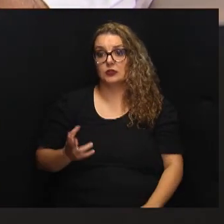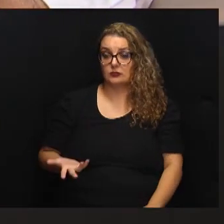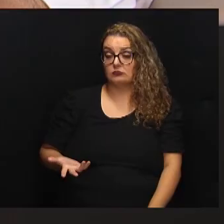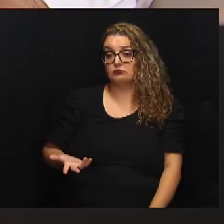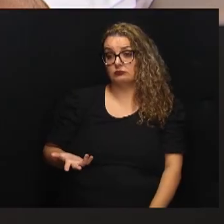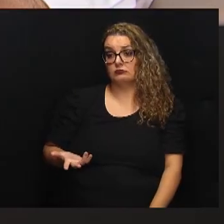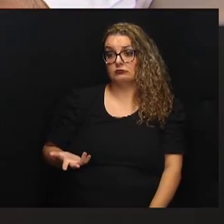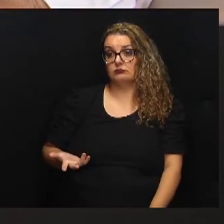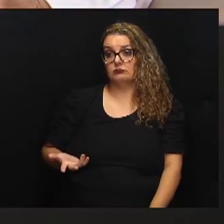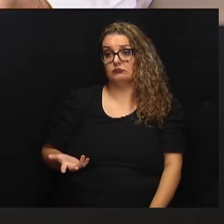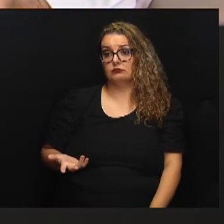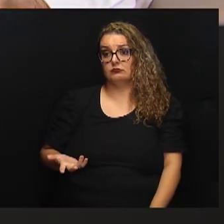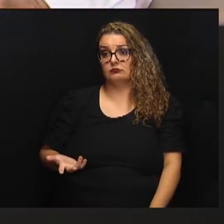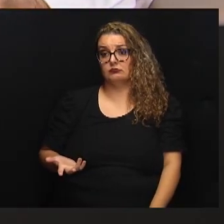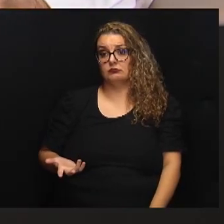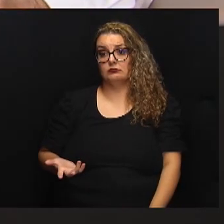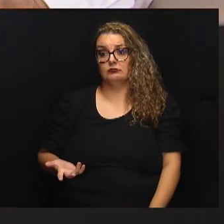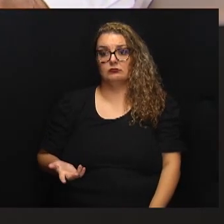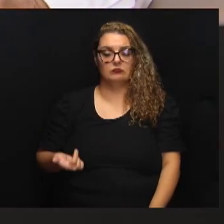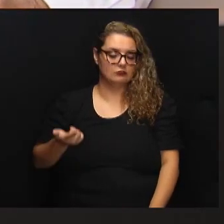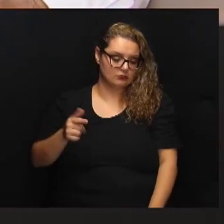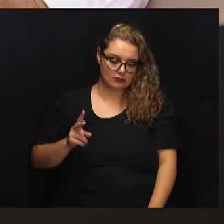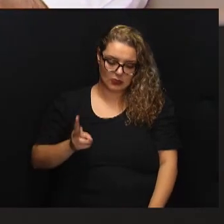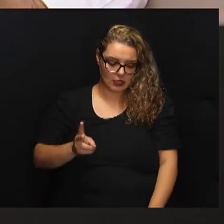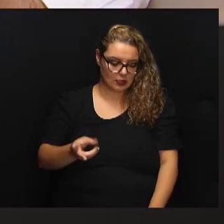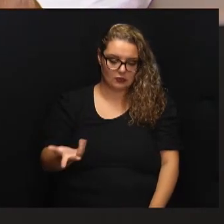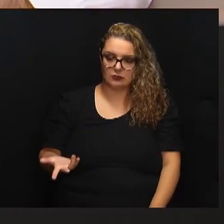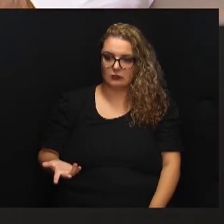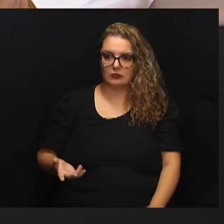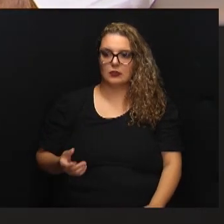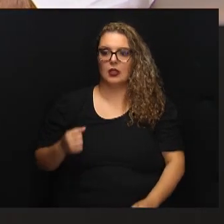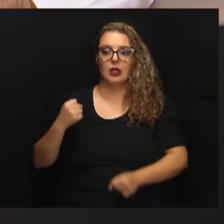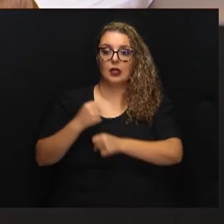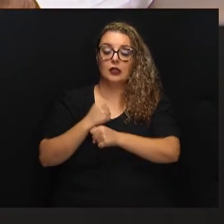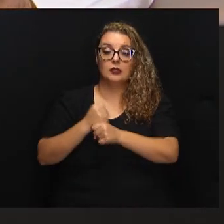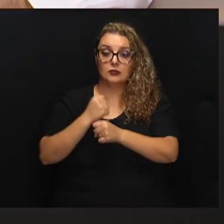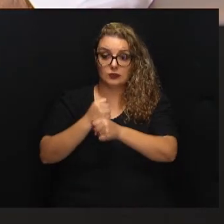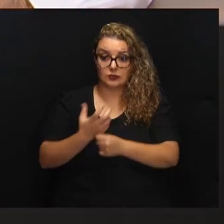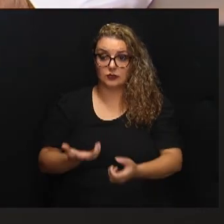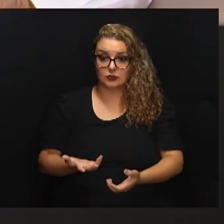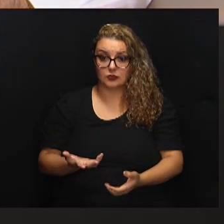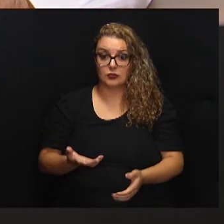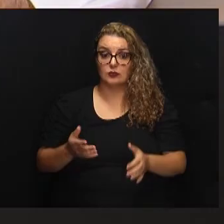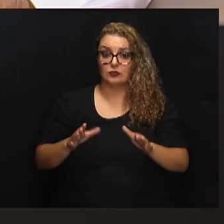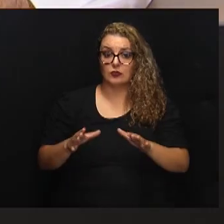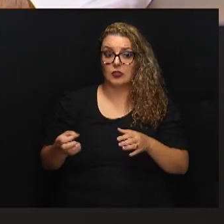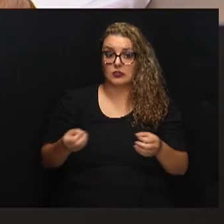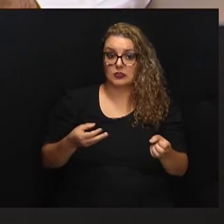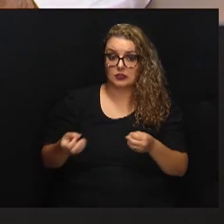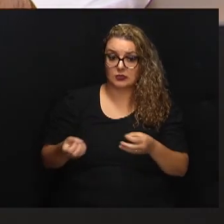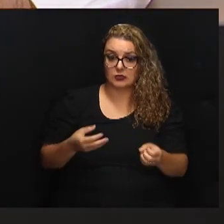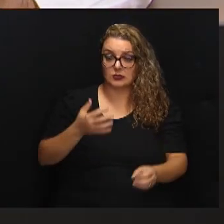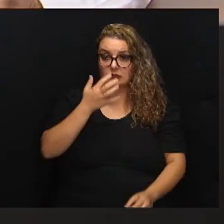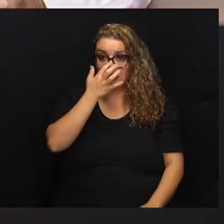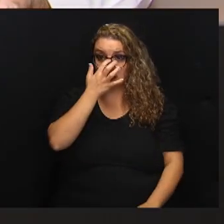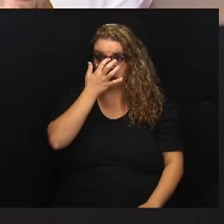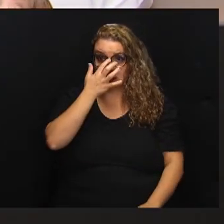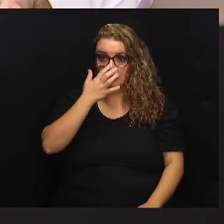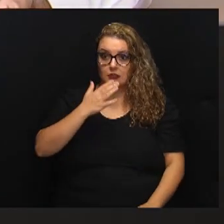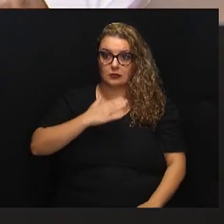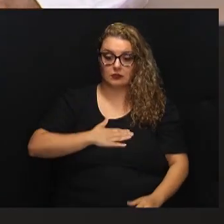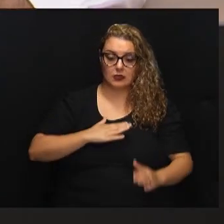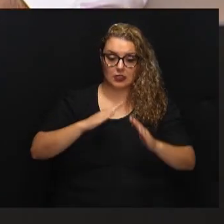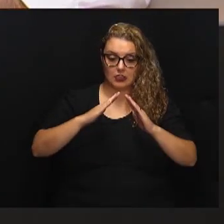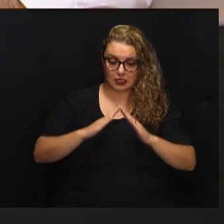mas ele é permanente, então já há várias décadas, mais recentemente chama-se Minha Casa Minha